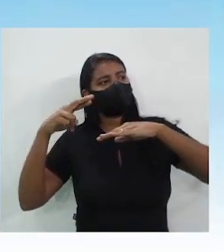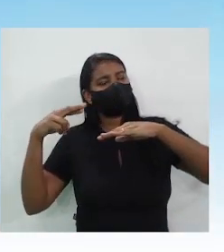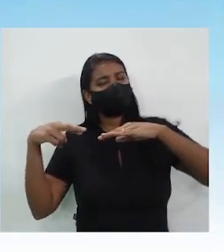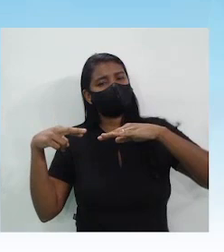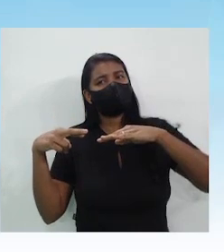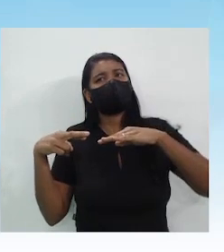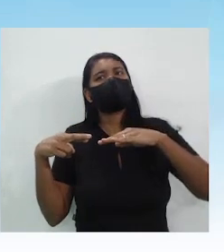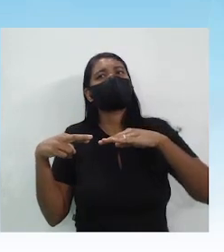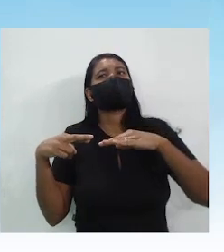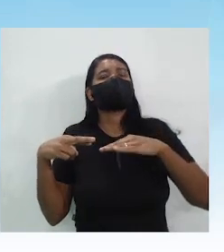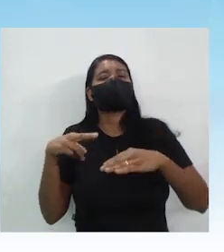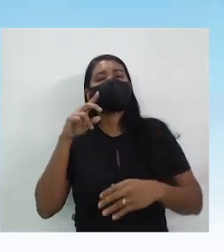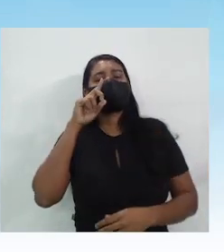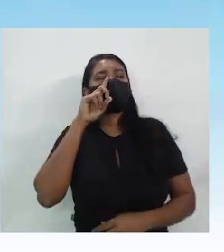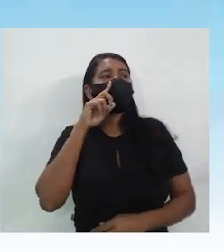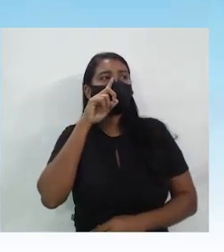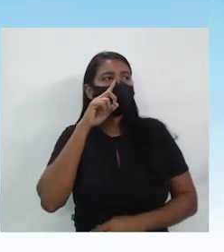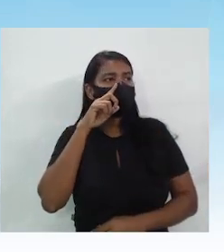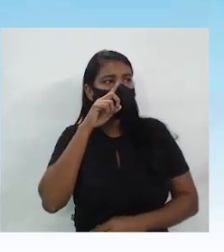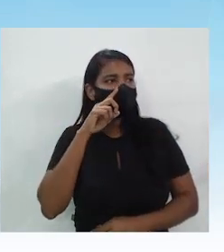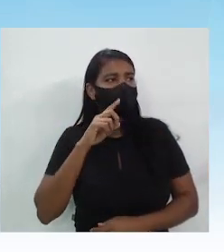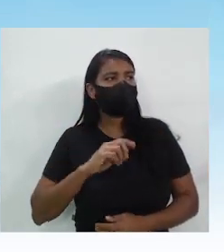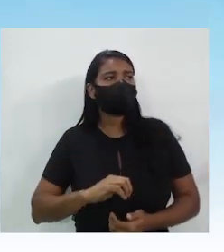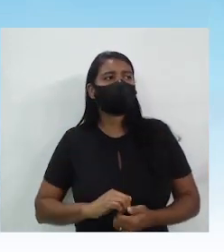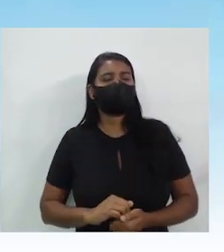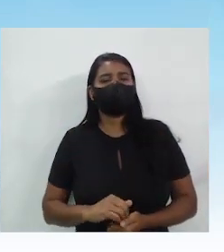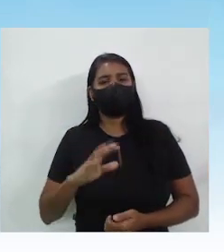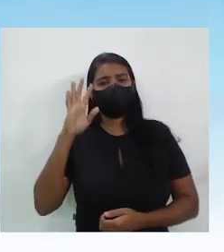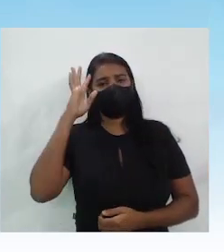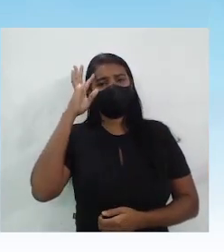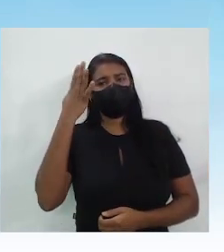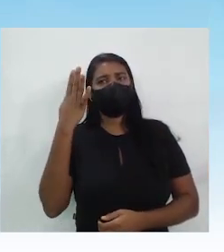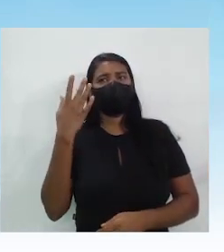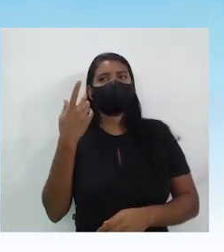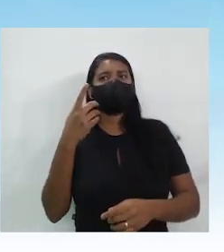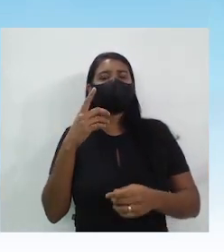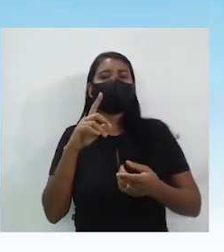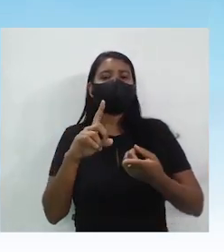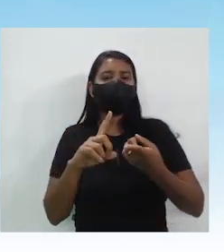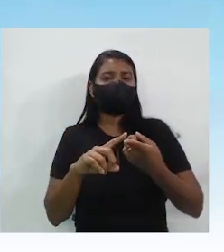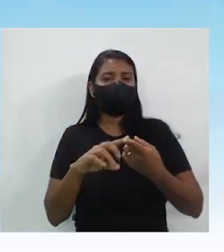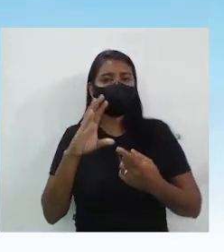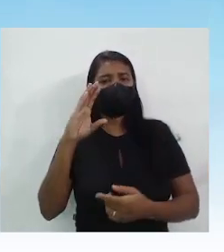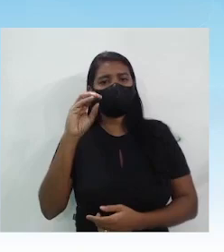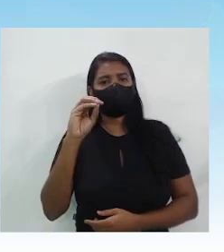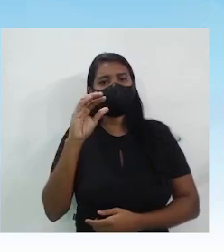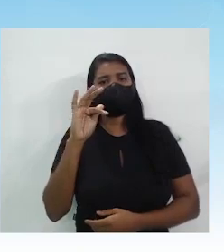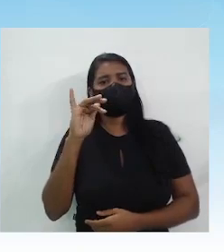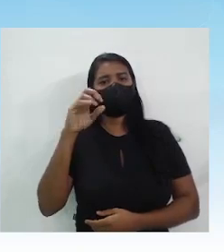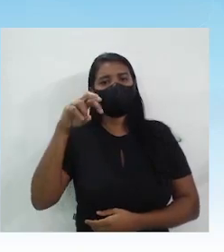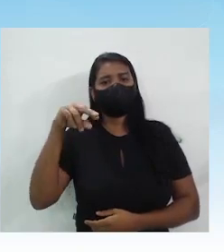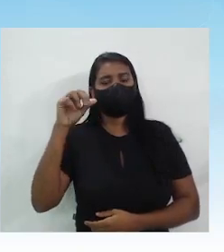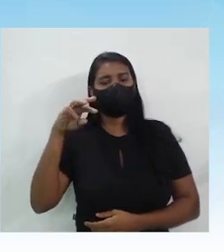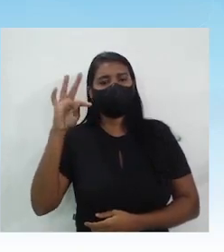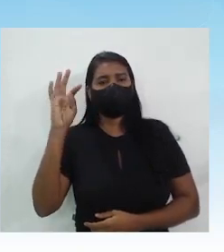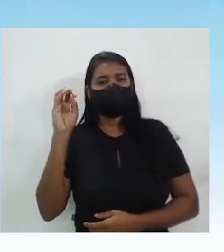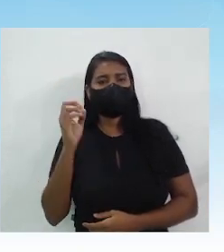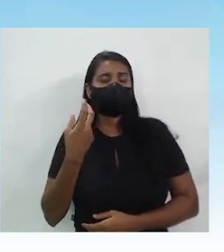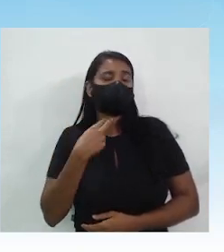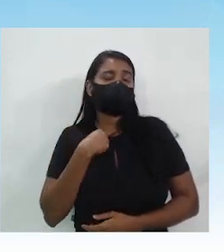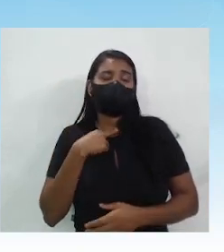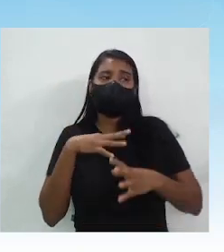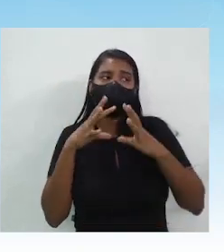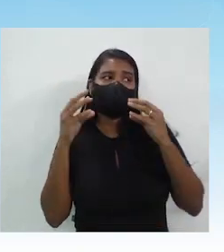radioatividade e ele é de grande perigo. Existem soluções também de confinamento, mas elas